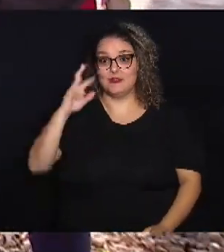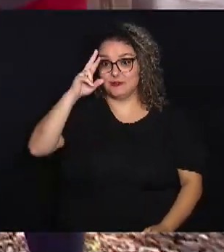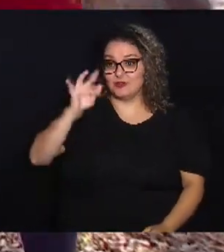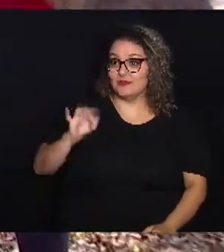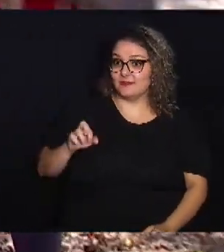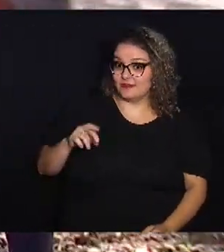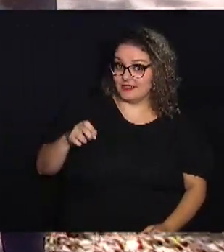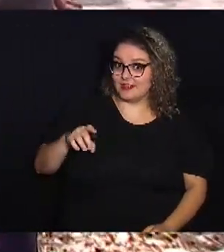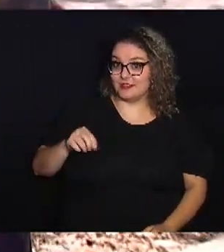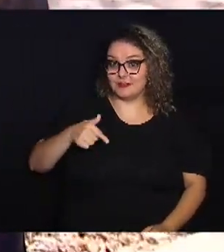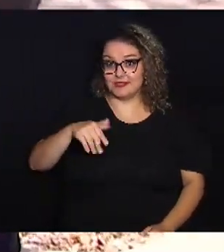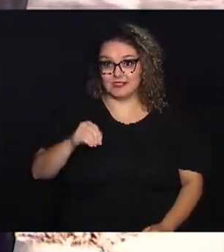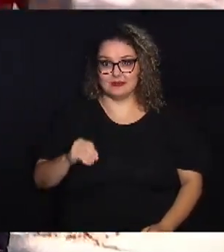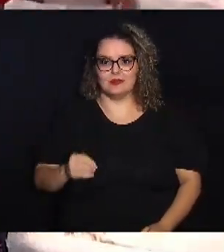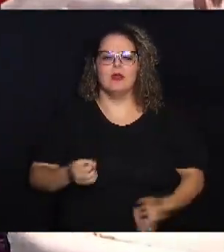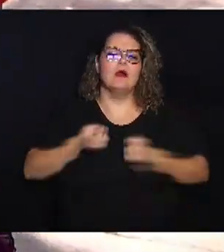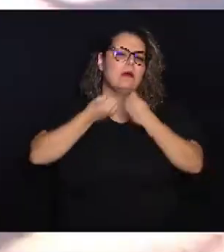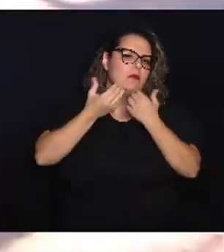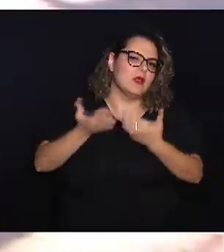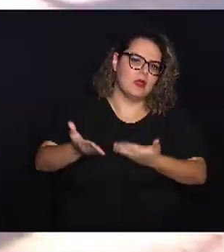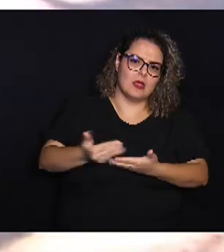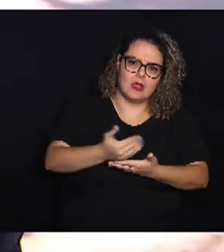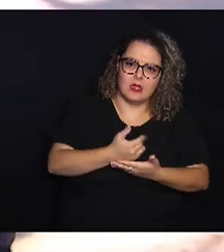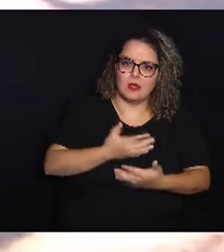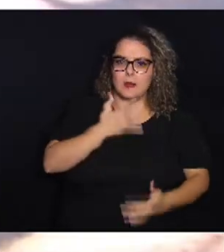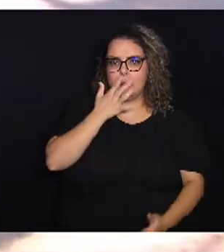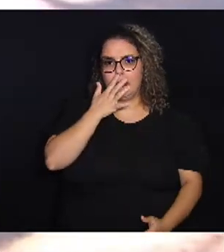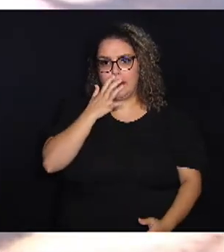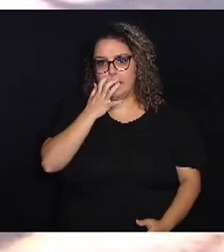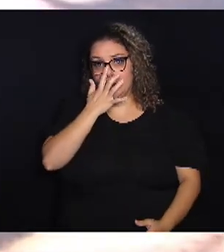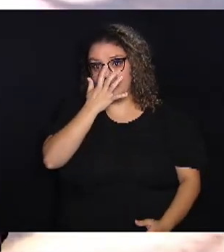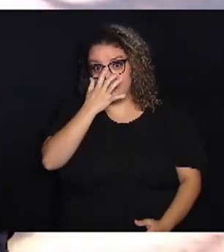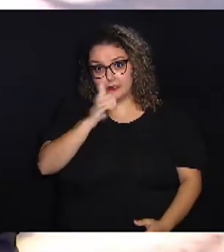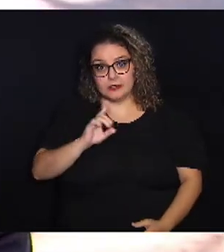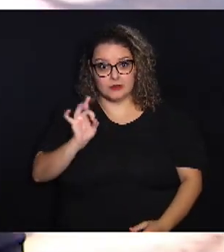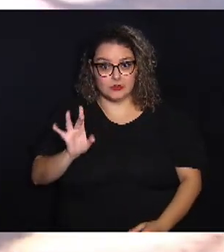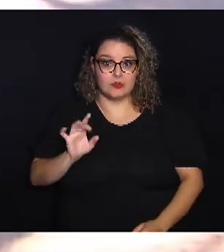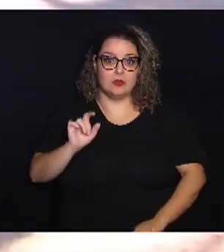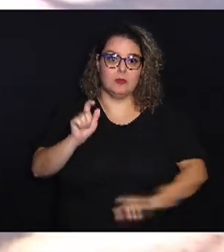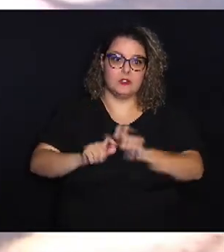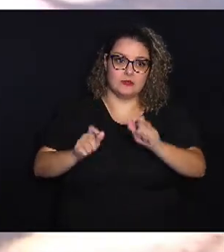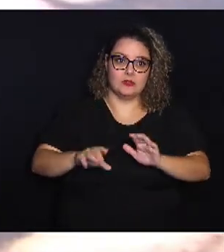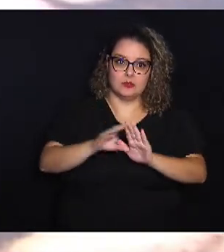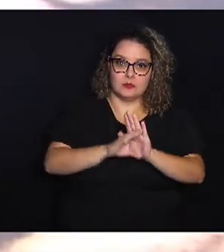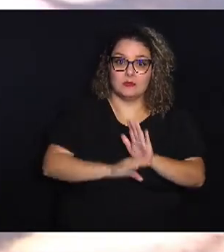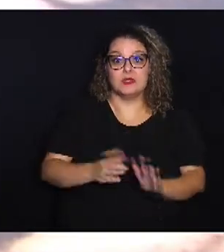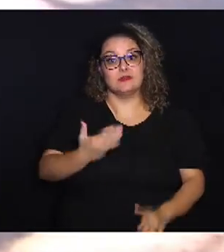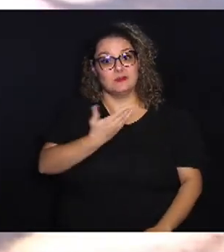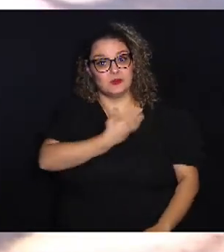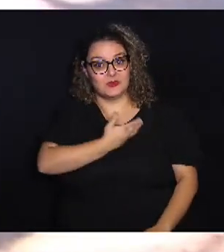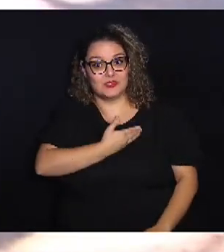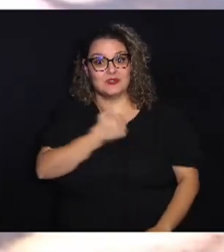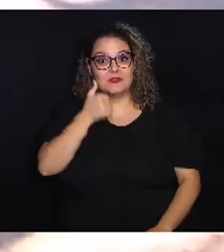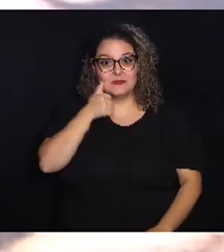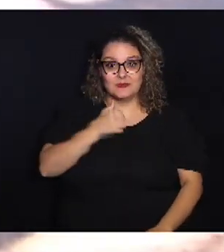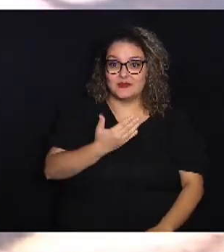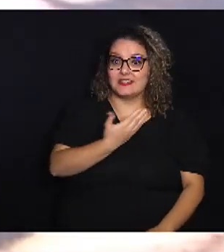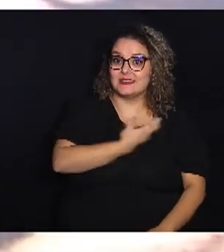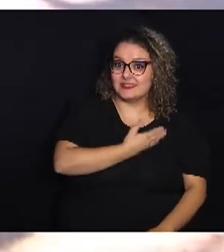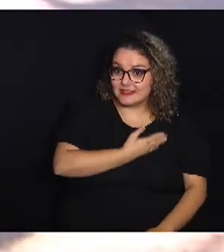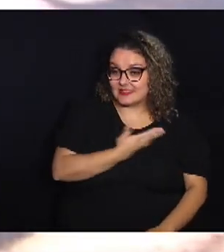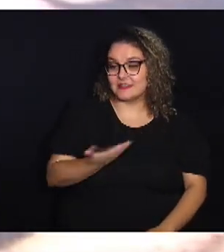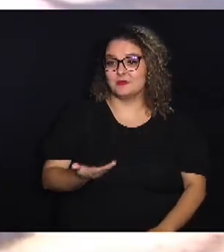de 70. Muito bem acolhida, não somente pelo pessoal do programa, mas pelos amigos, pelas amizades que a gente